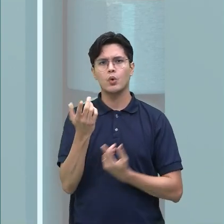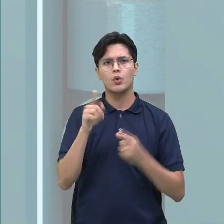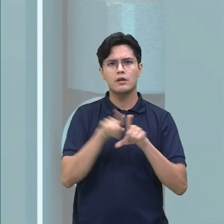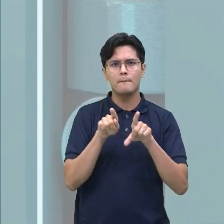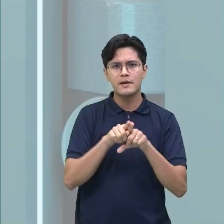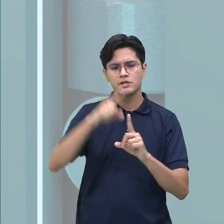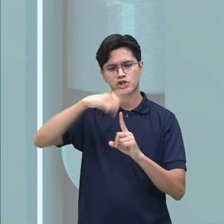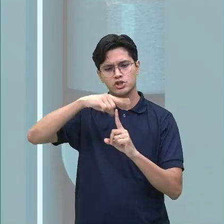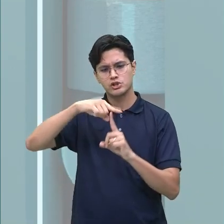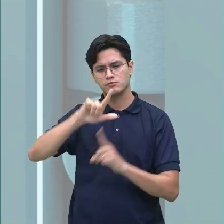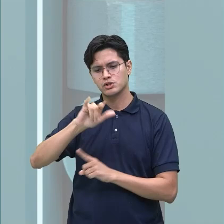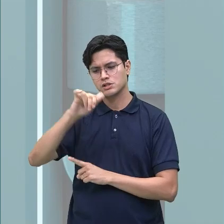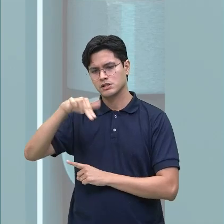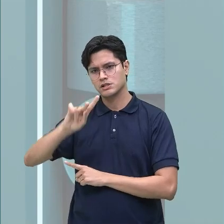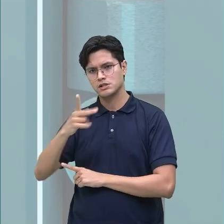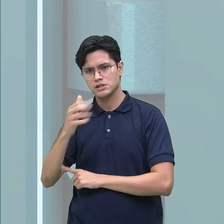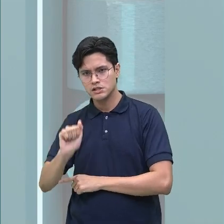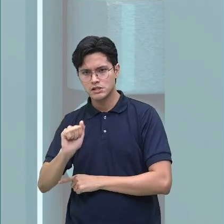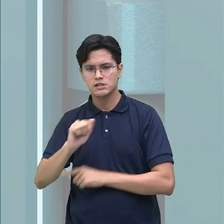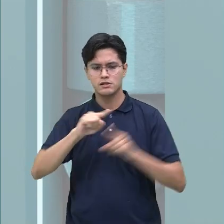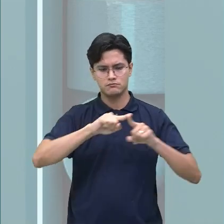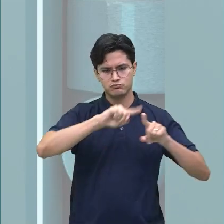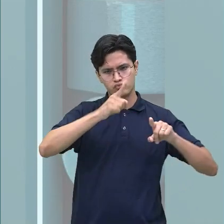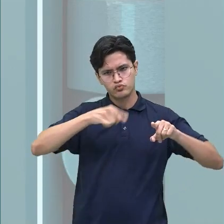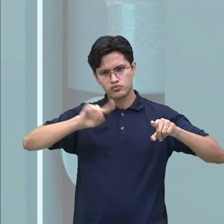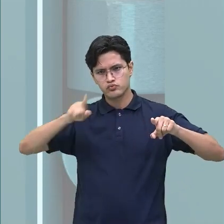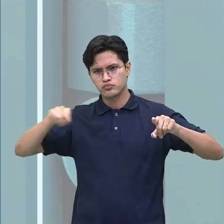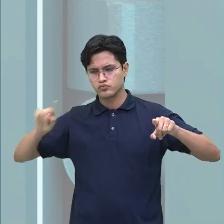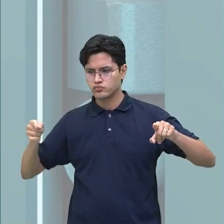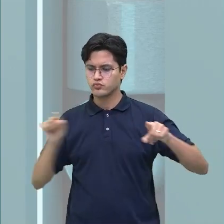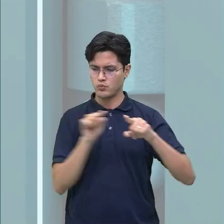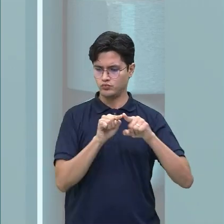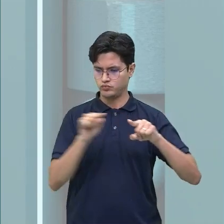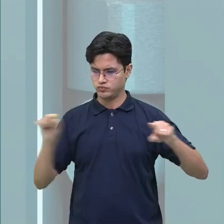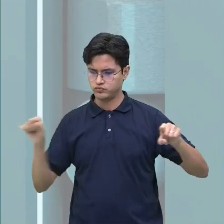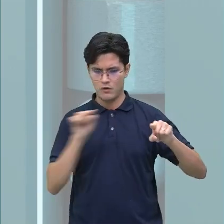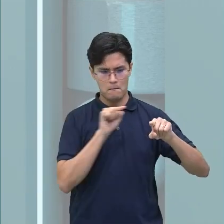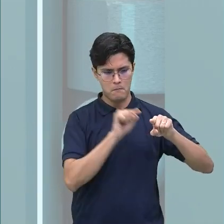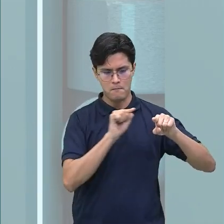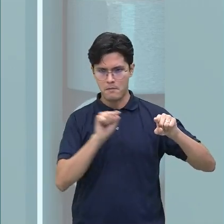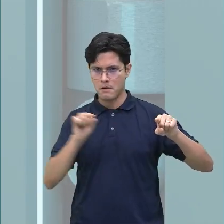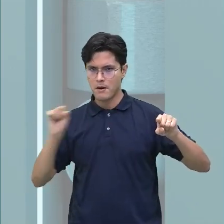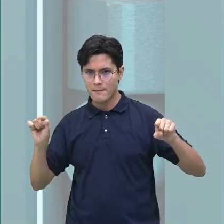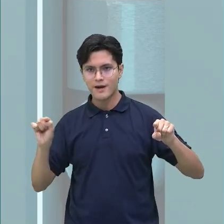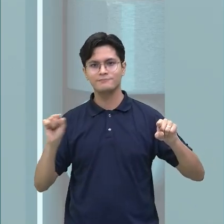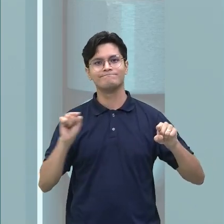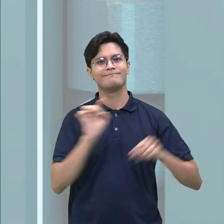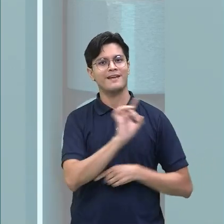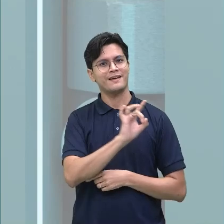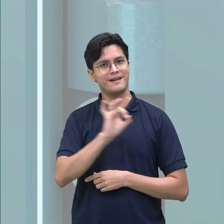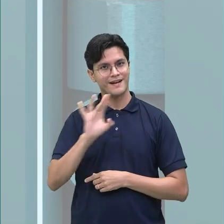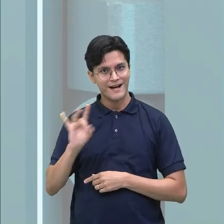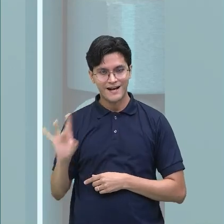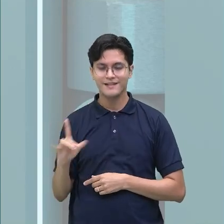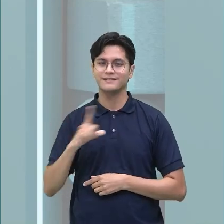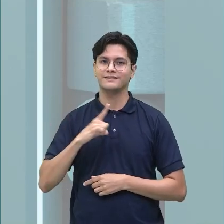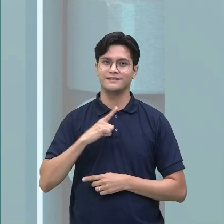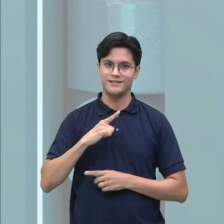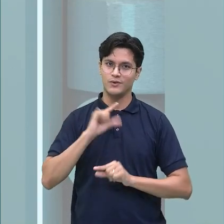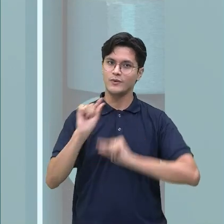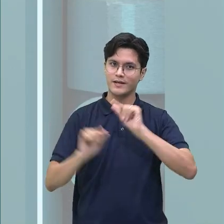linha curva, a sinuosa, a pontilhada? Então, tudo isso ela vai ter essa comunicação